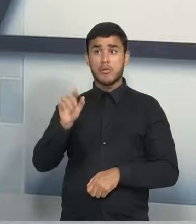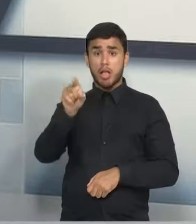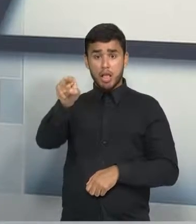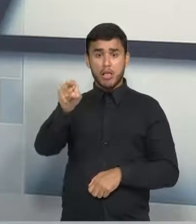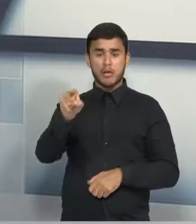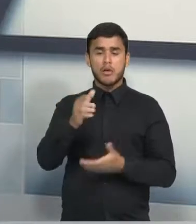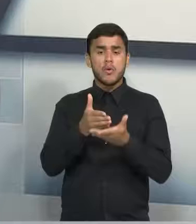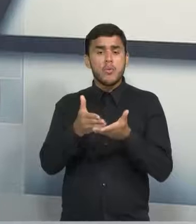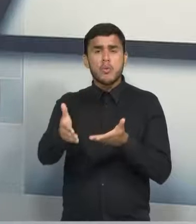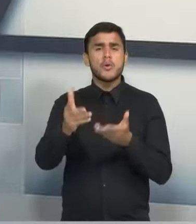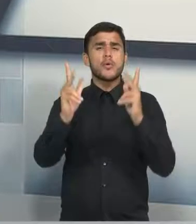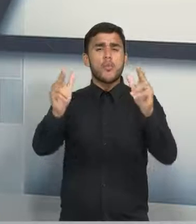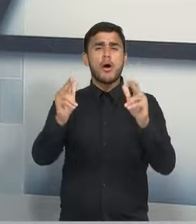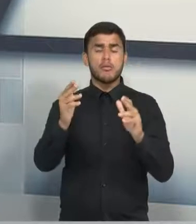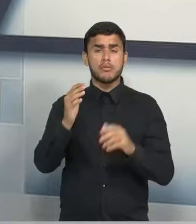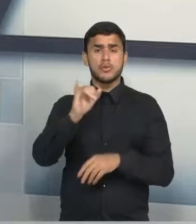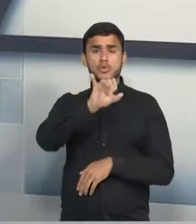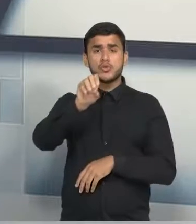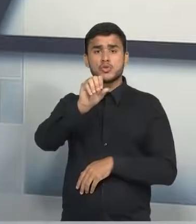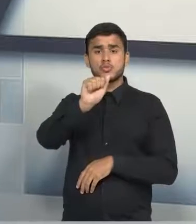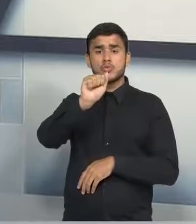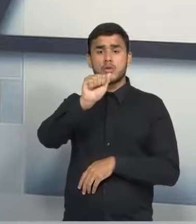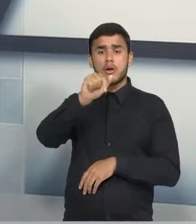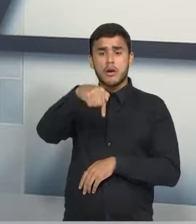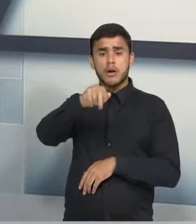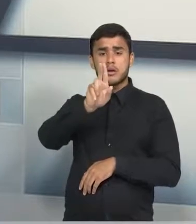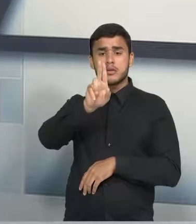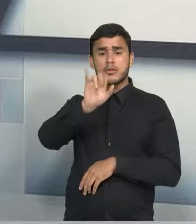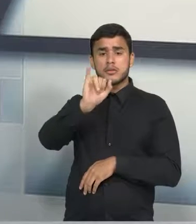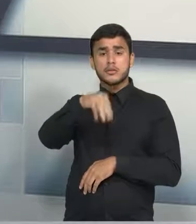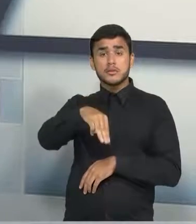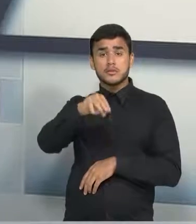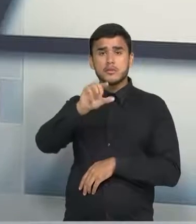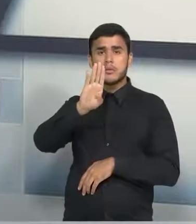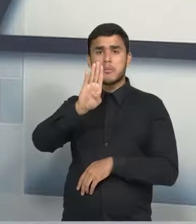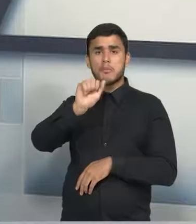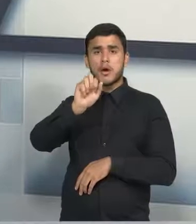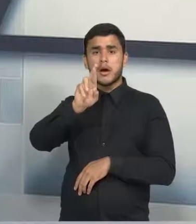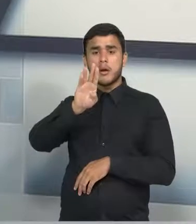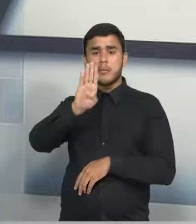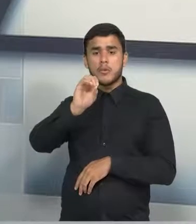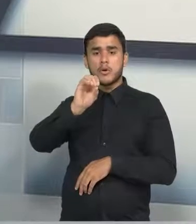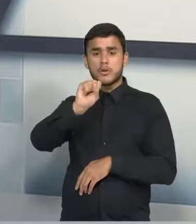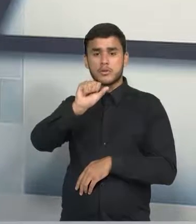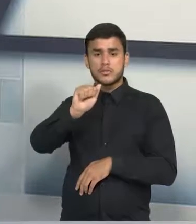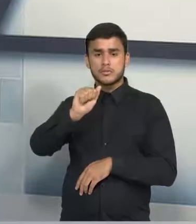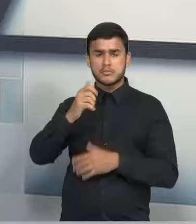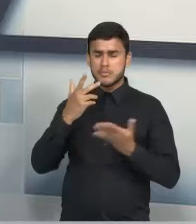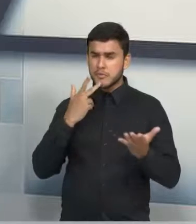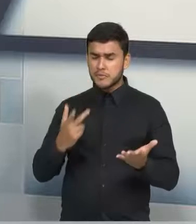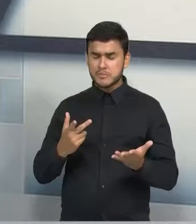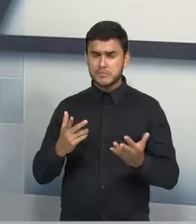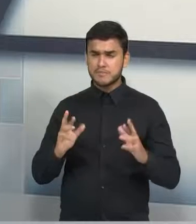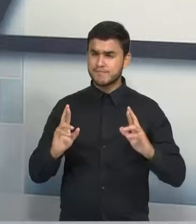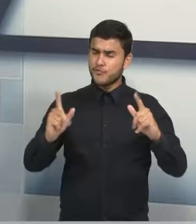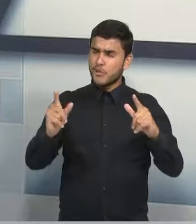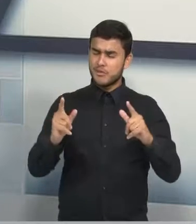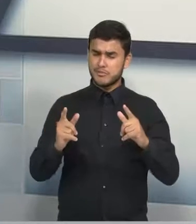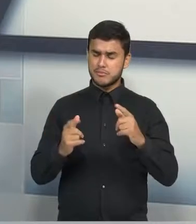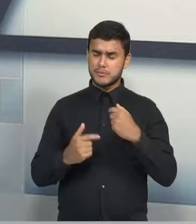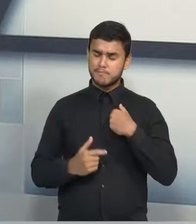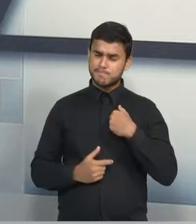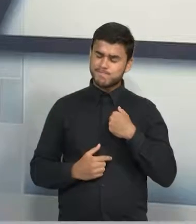da Carmen Como Lúcia. aconteceu com o Joaquim Barbosa. Sem dúvida. Mas foi uma grande decepção. A ministra Carmen Lúcia contemporizou tudo que apareceu de